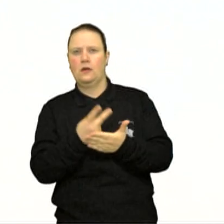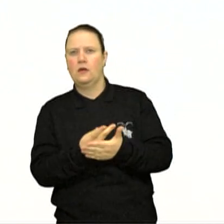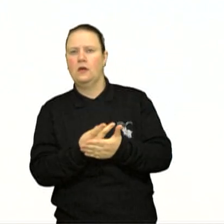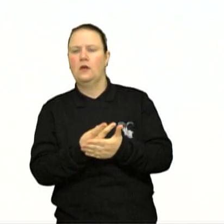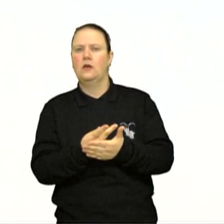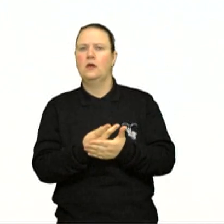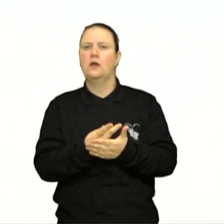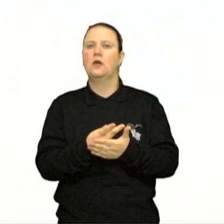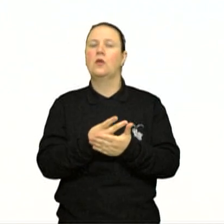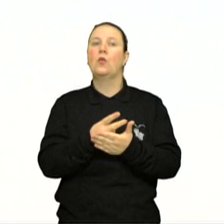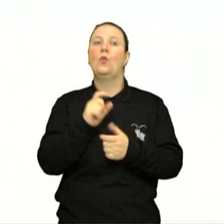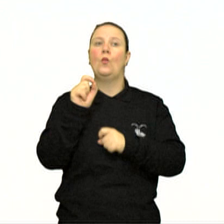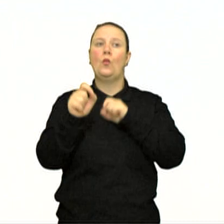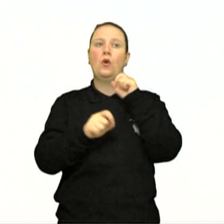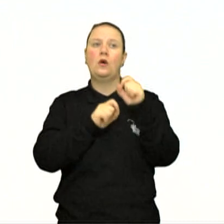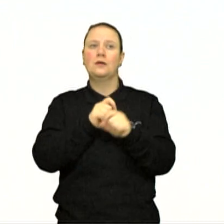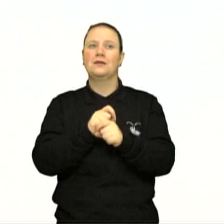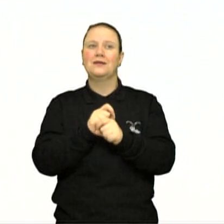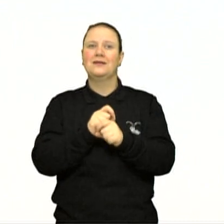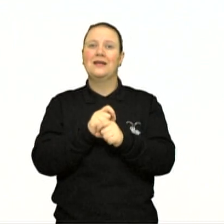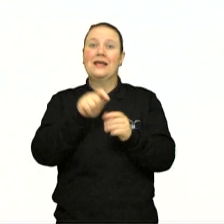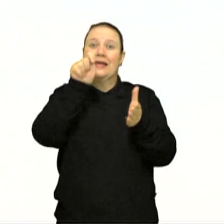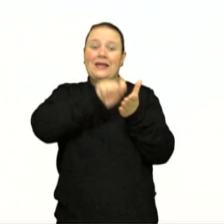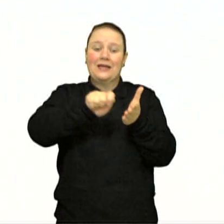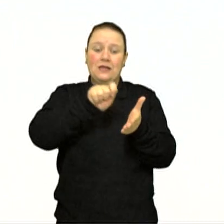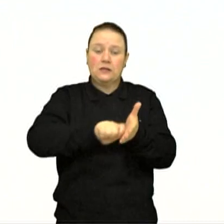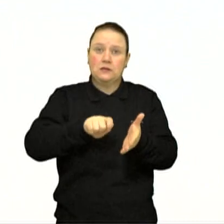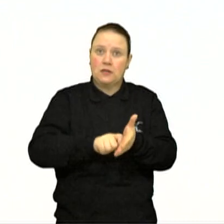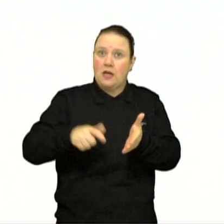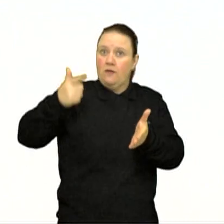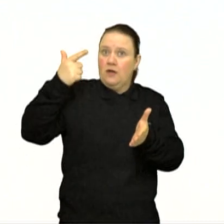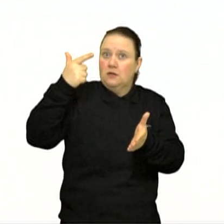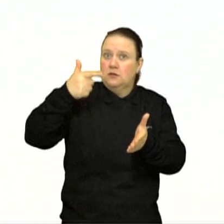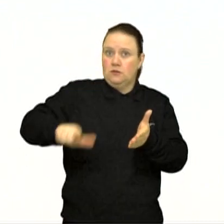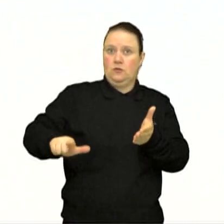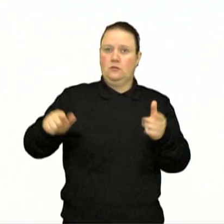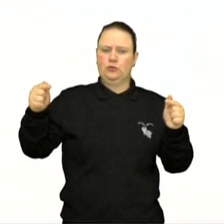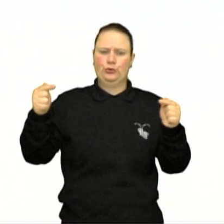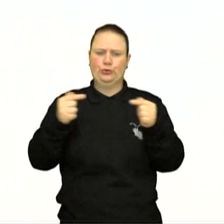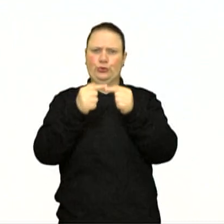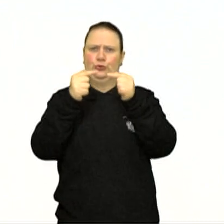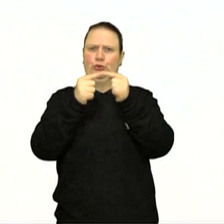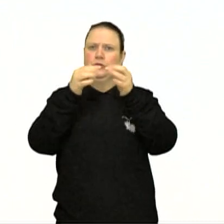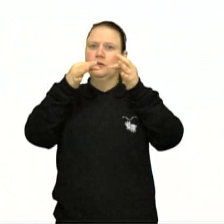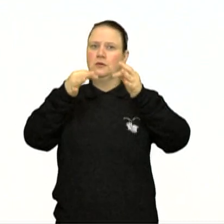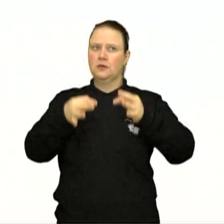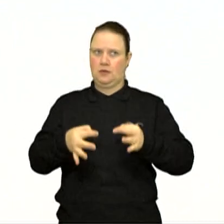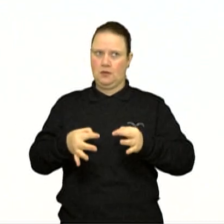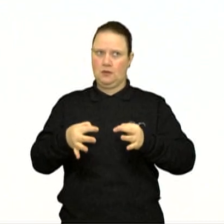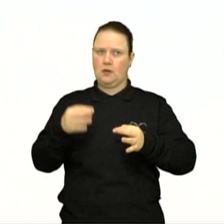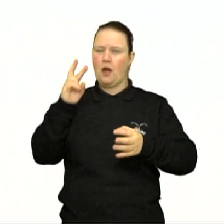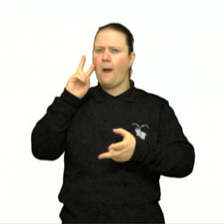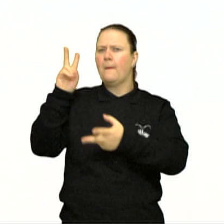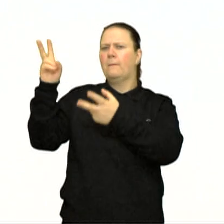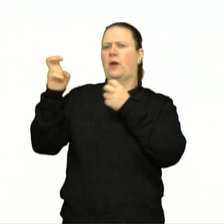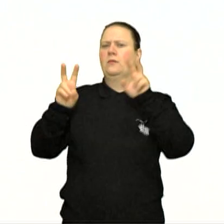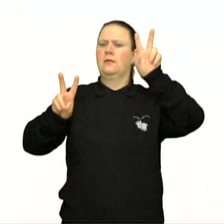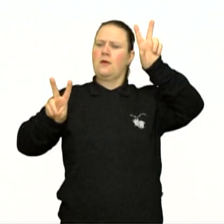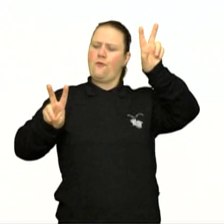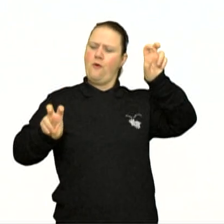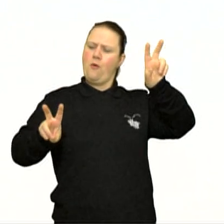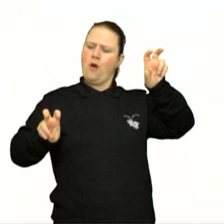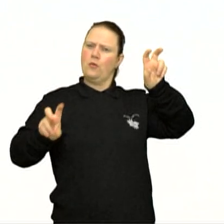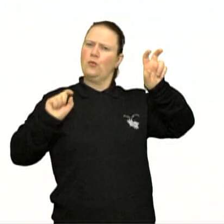de estar errada e reescreva de forma correta, beleza? Então, até onde se